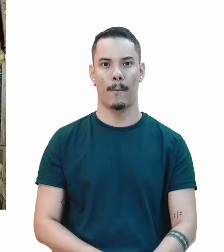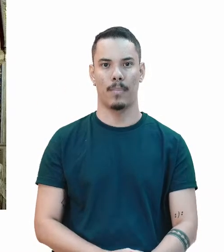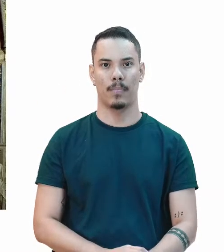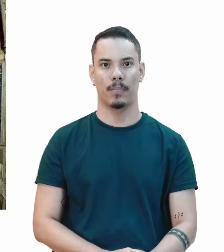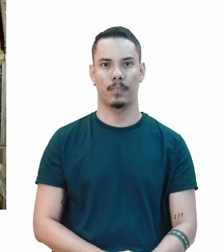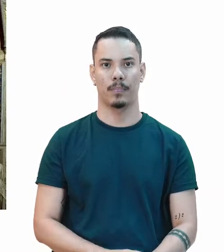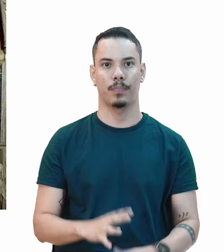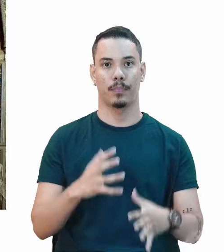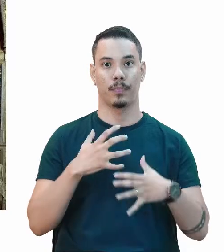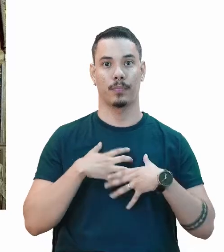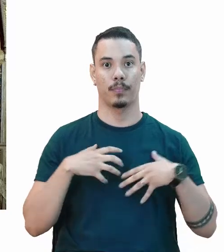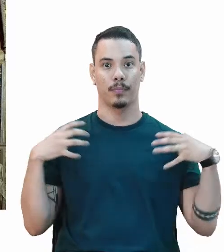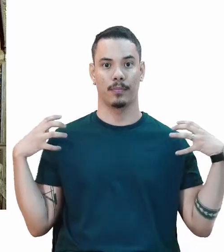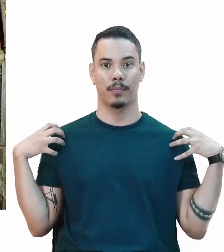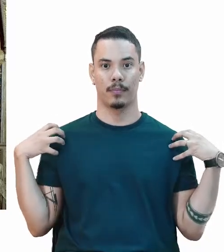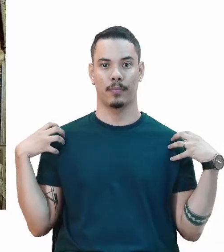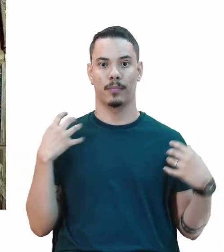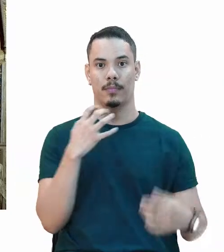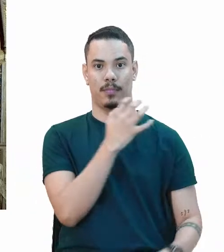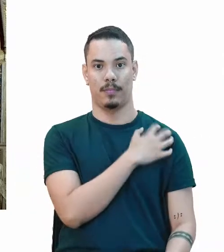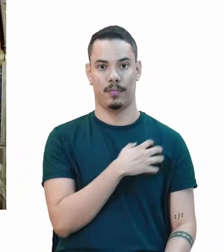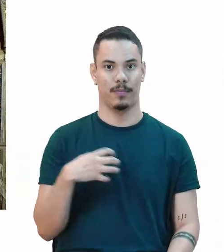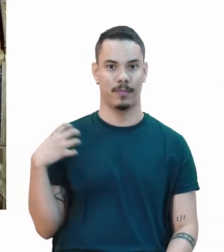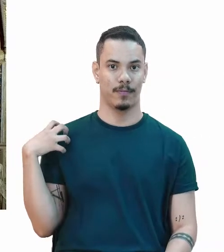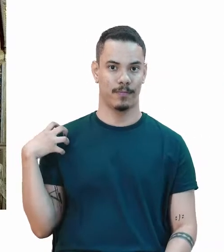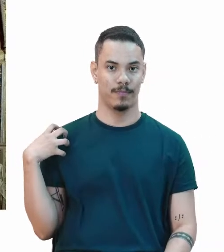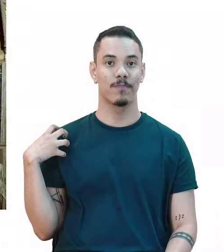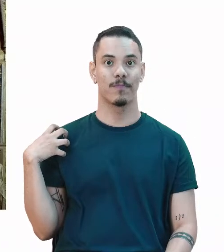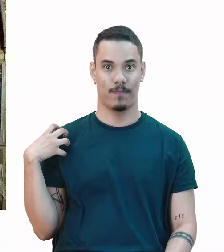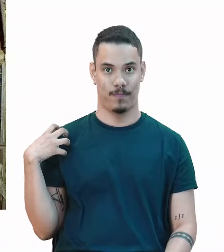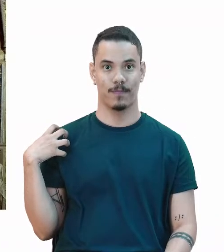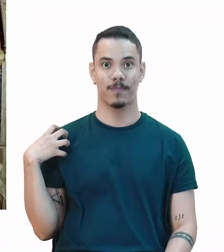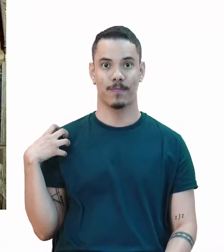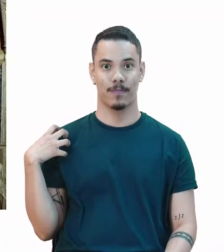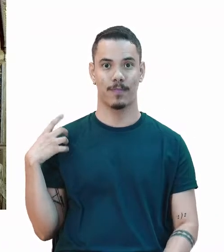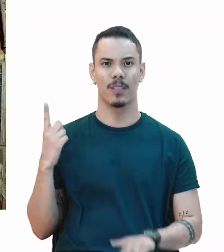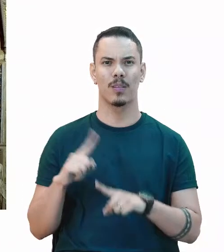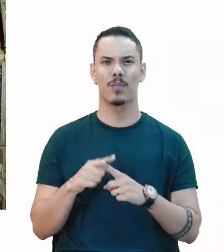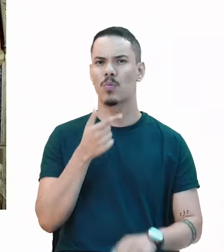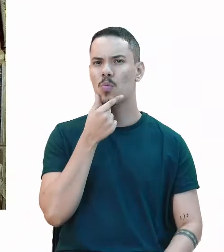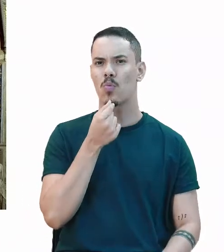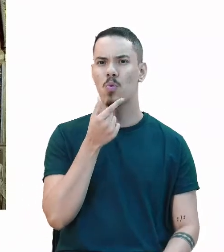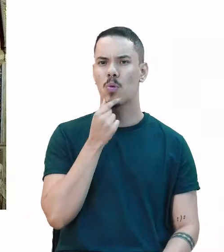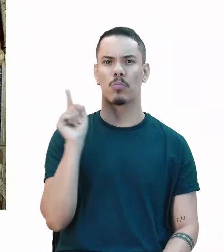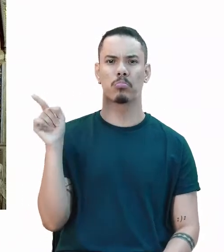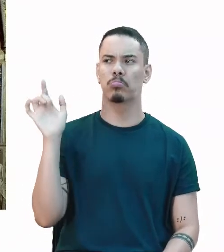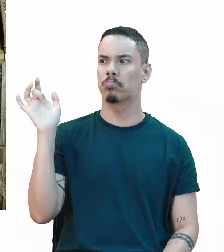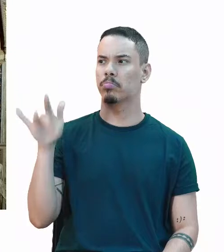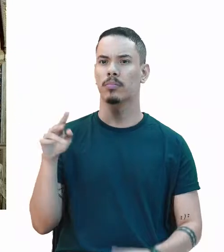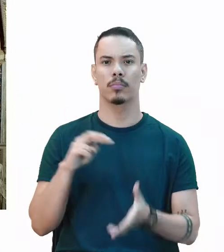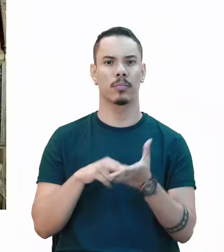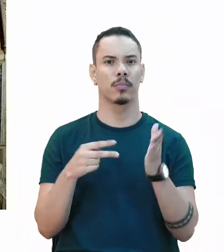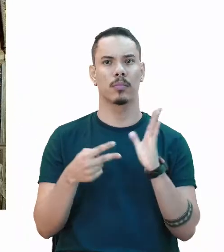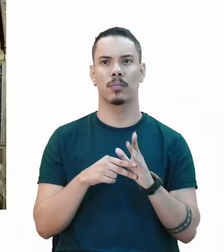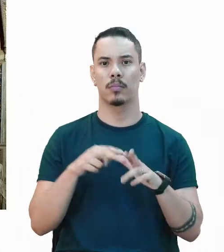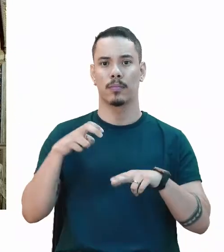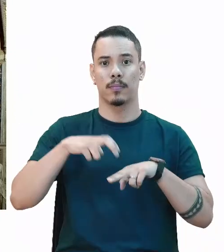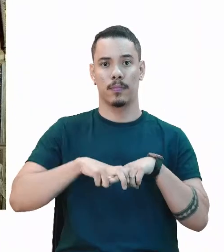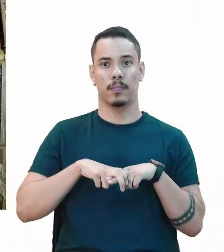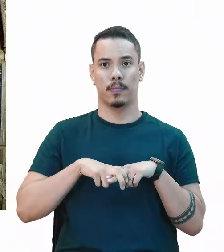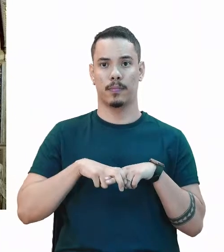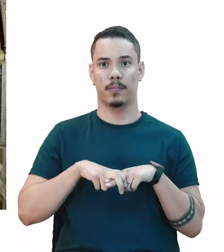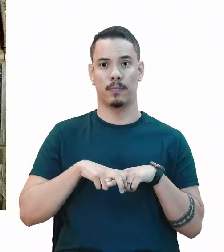Platão e Aristóteles, aqui, ó. Mas e esse carinha aqui, ó, sentado no meio